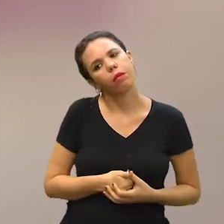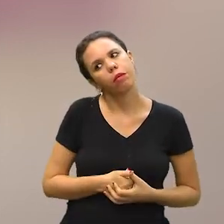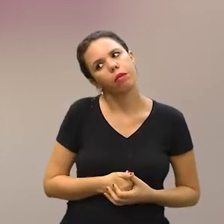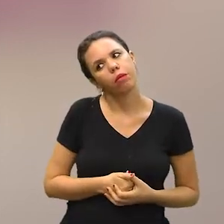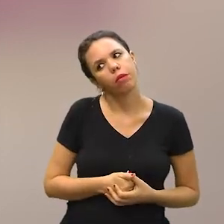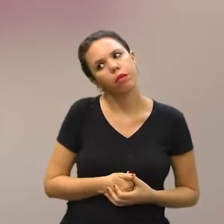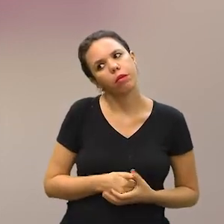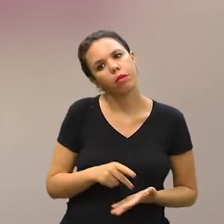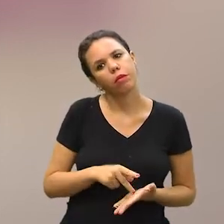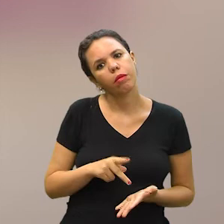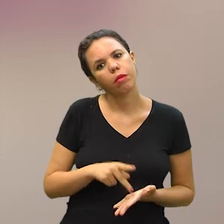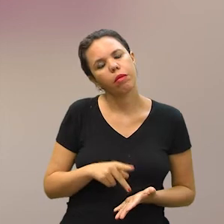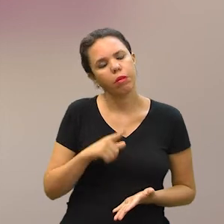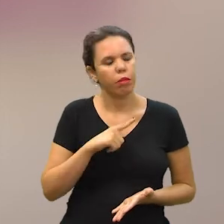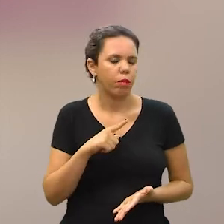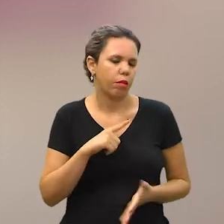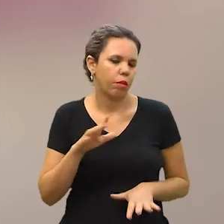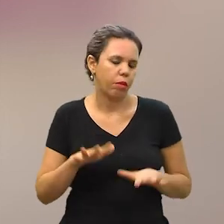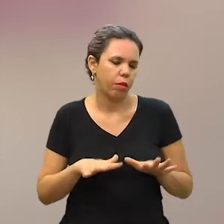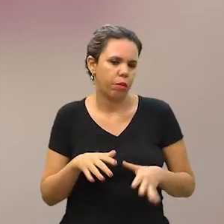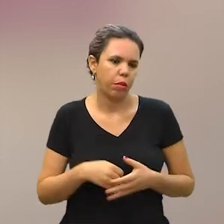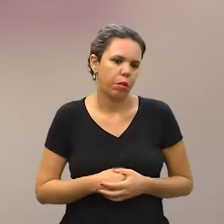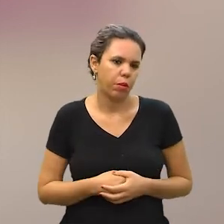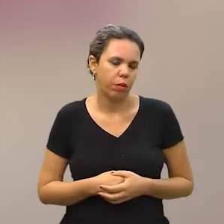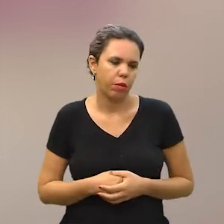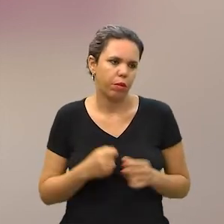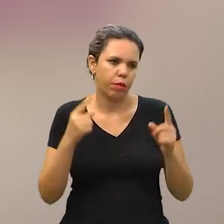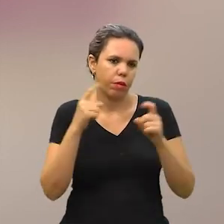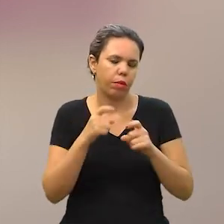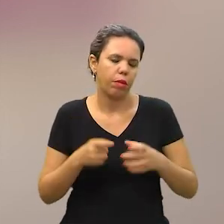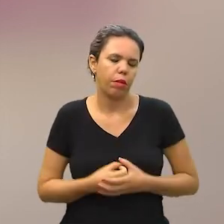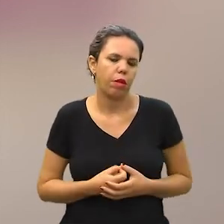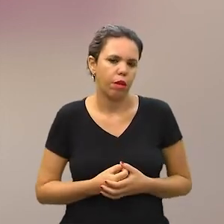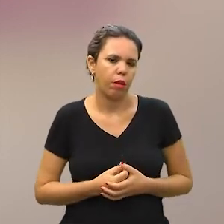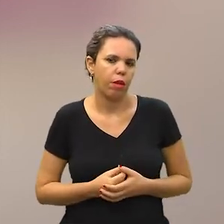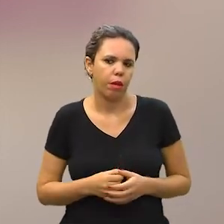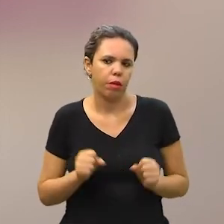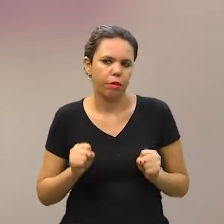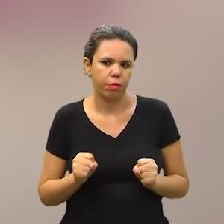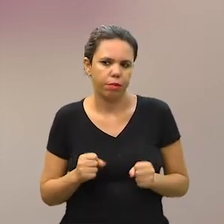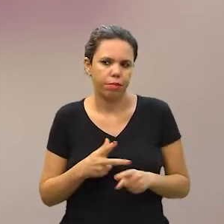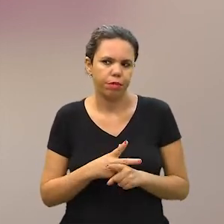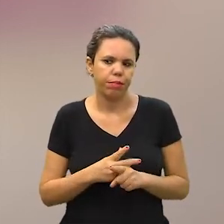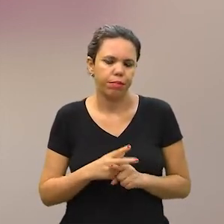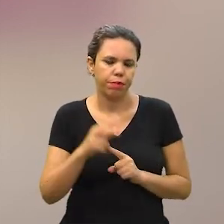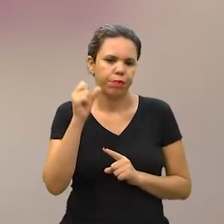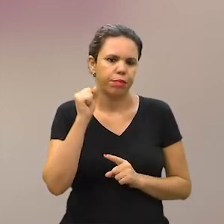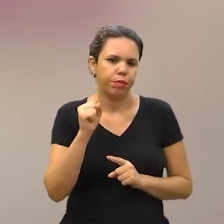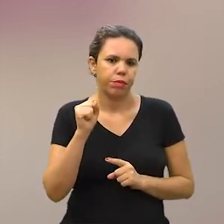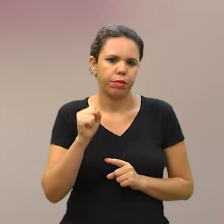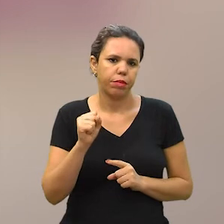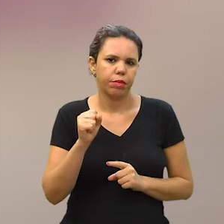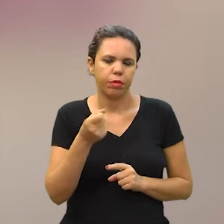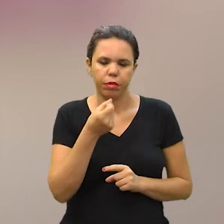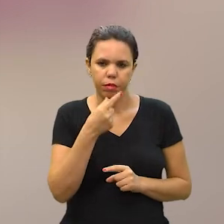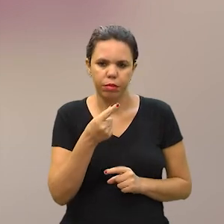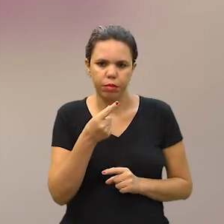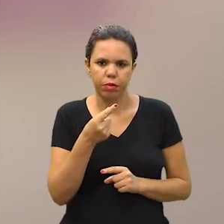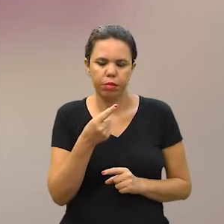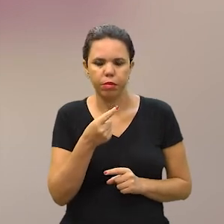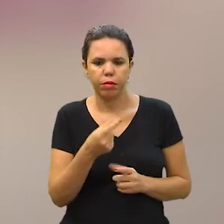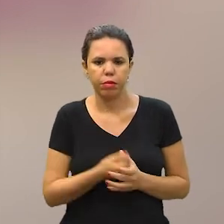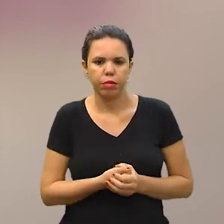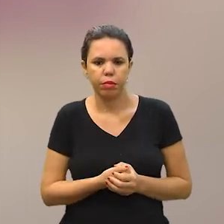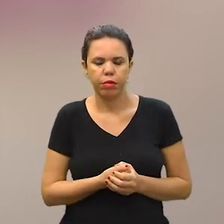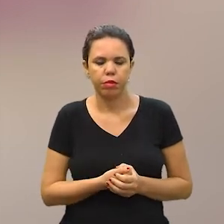melhorado, né? Na verdade, acaba tendo, às vezes, alguma dificuldade, mas que pode ser superada não só com medicação, mas